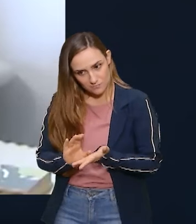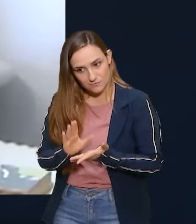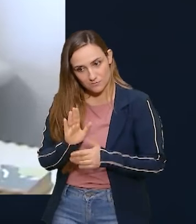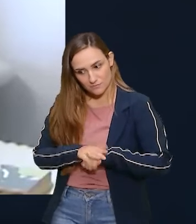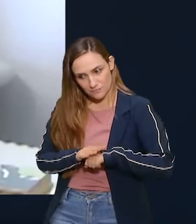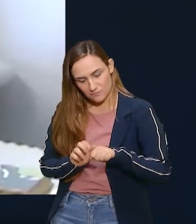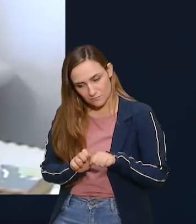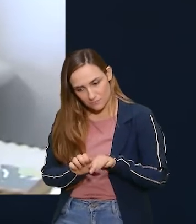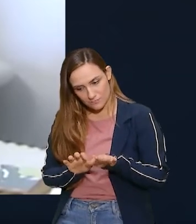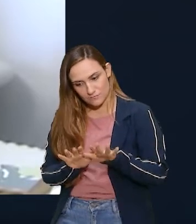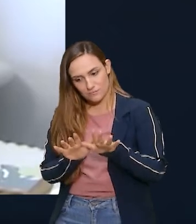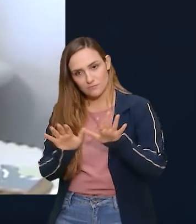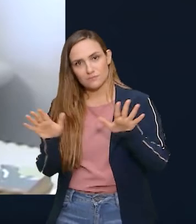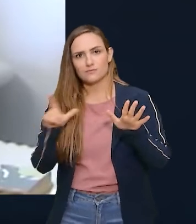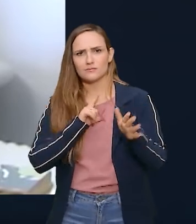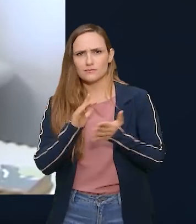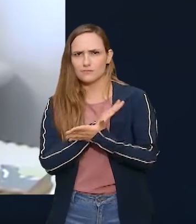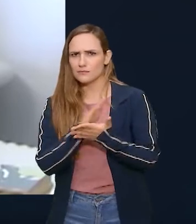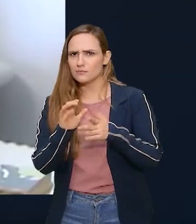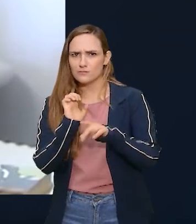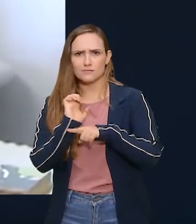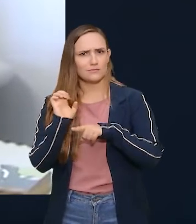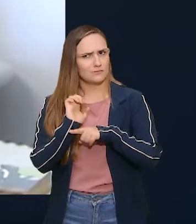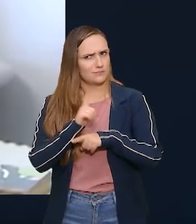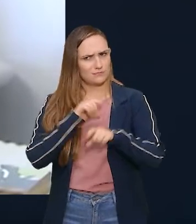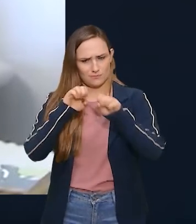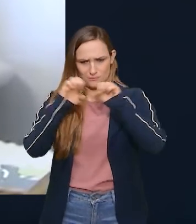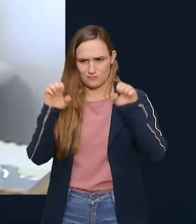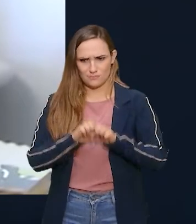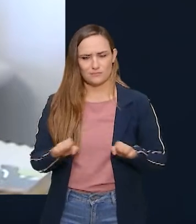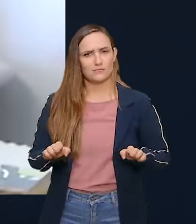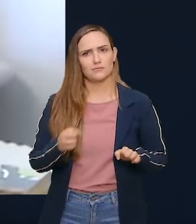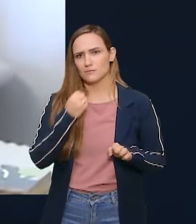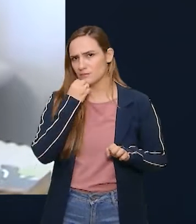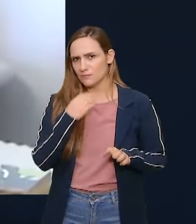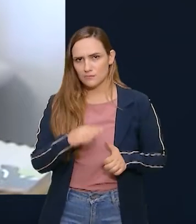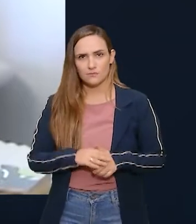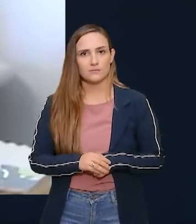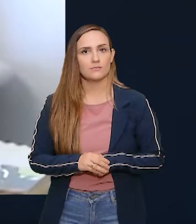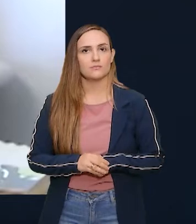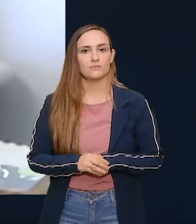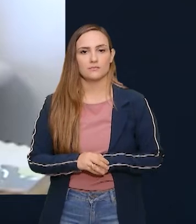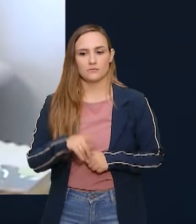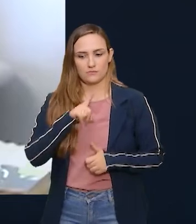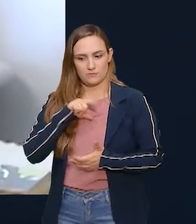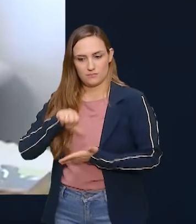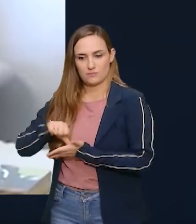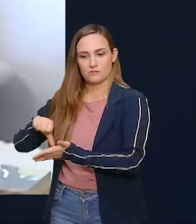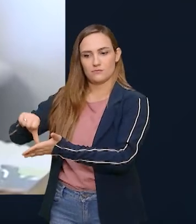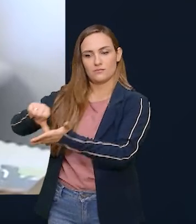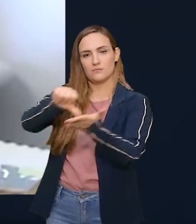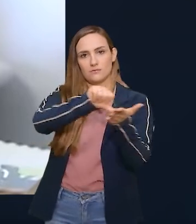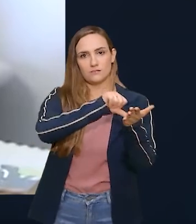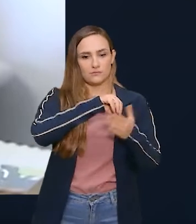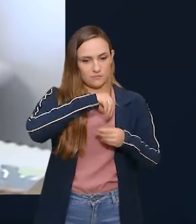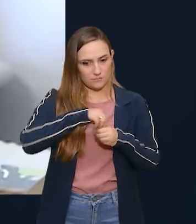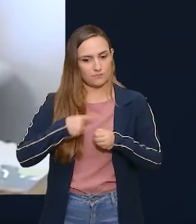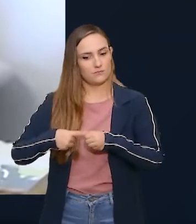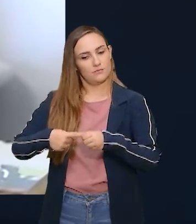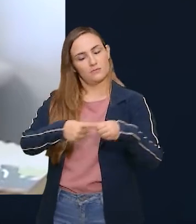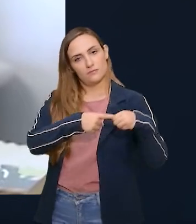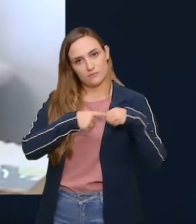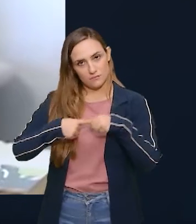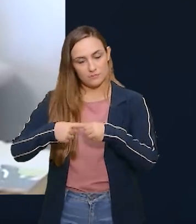se capilarizaram dentro dos estados. Nós temos estados que têm uma estrutura muito boa, com polos